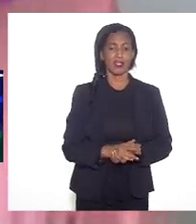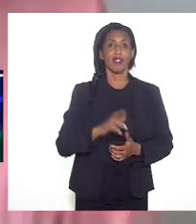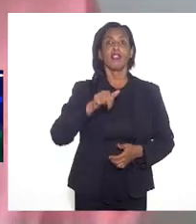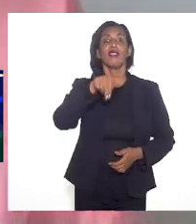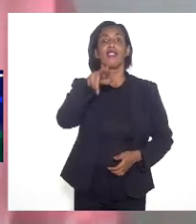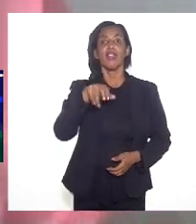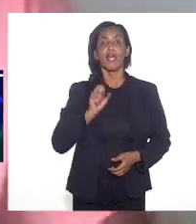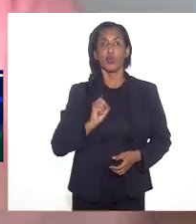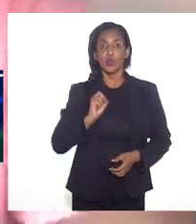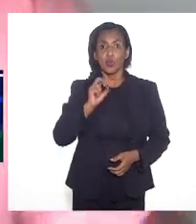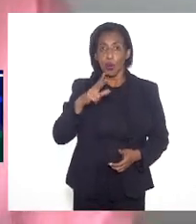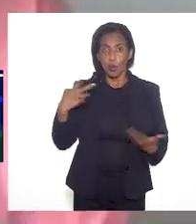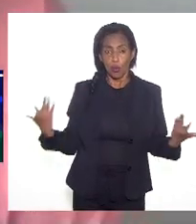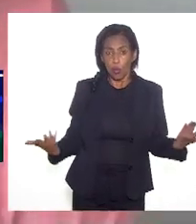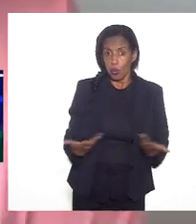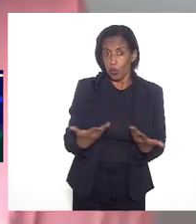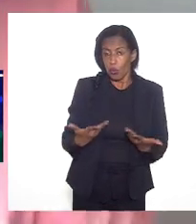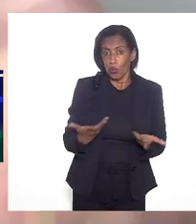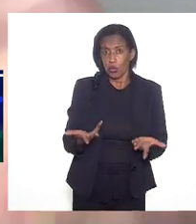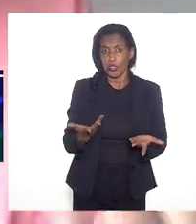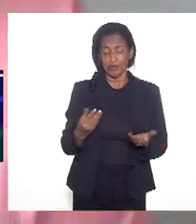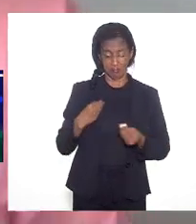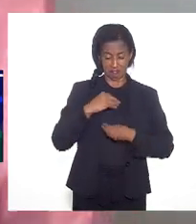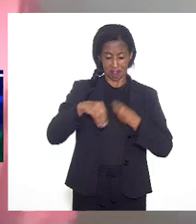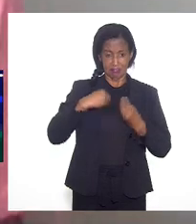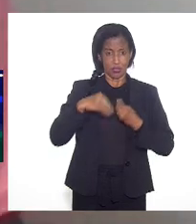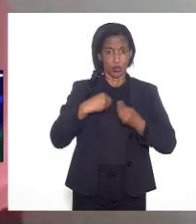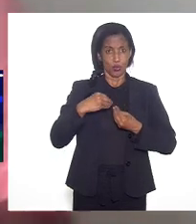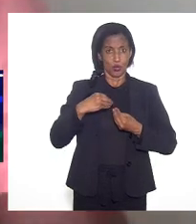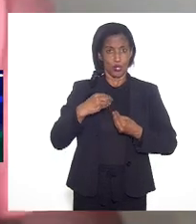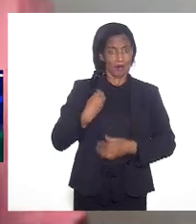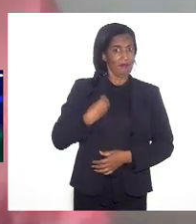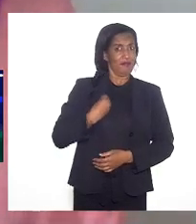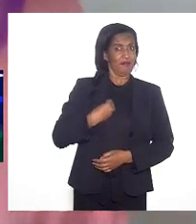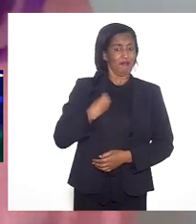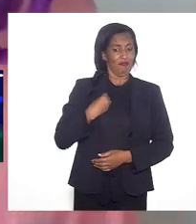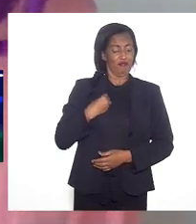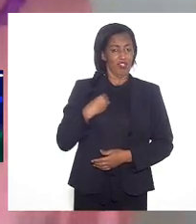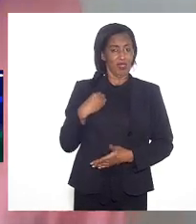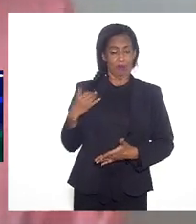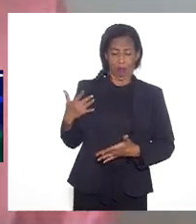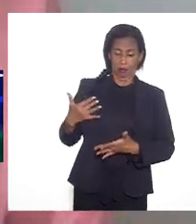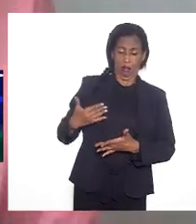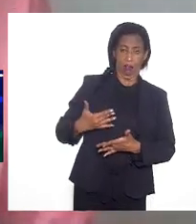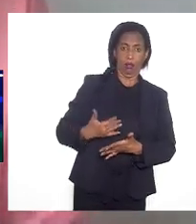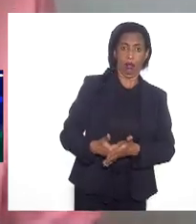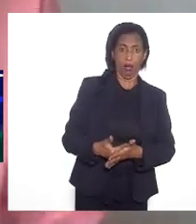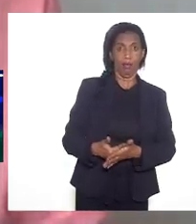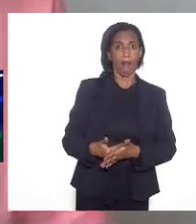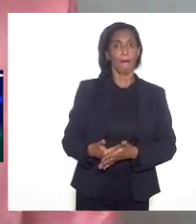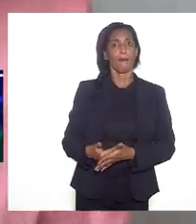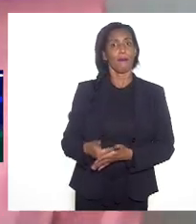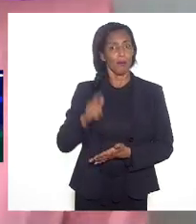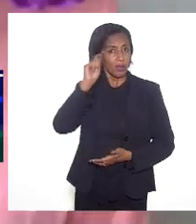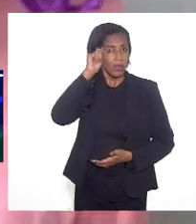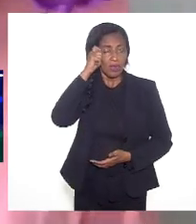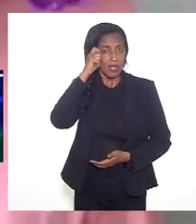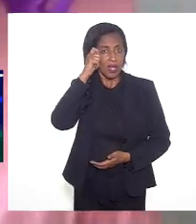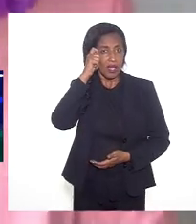sou hoje e a miscigenação me fez um fenótipo mais próximo à racialidade negra e